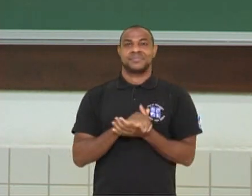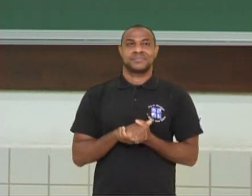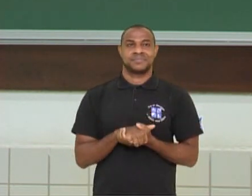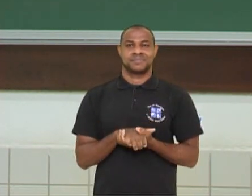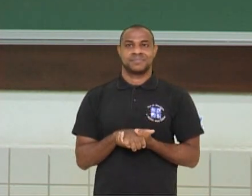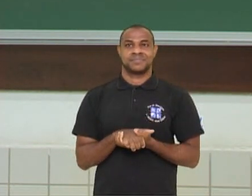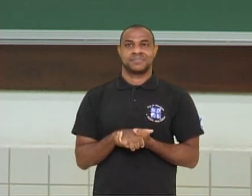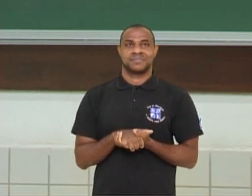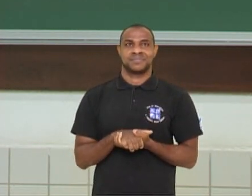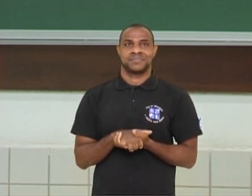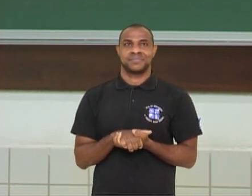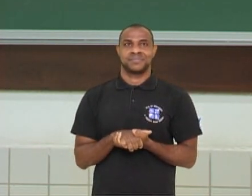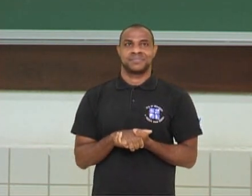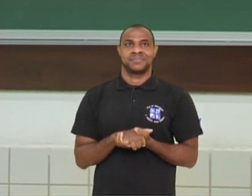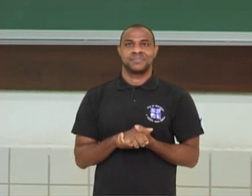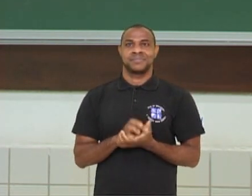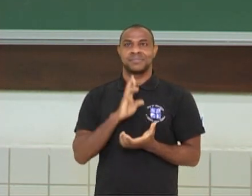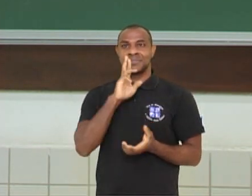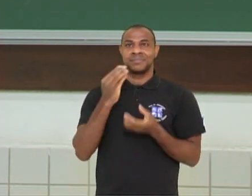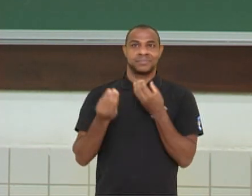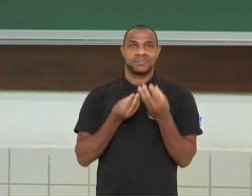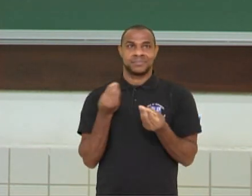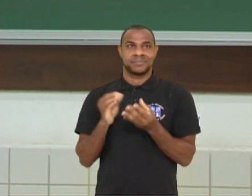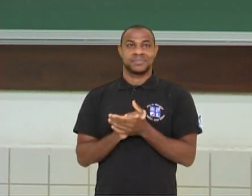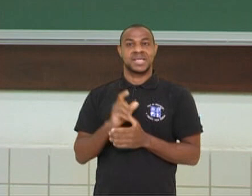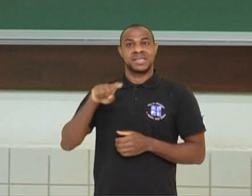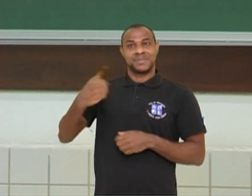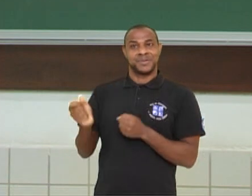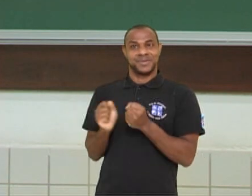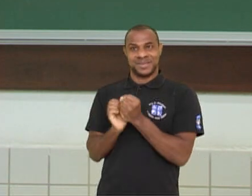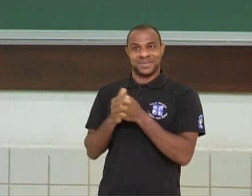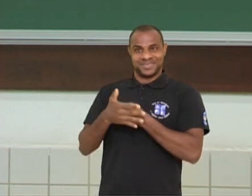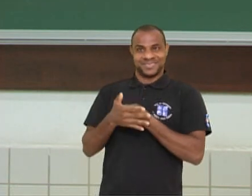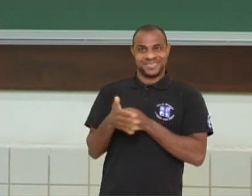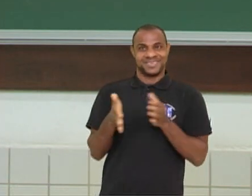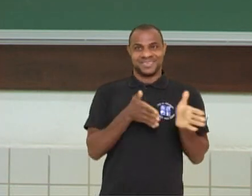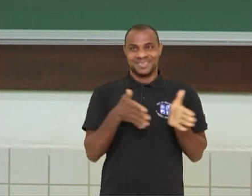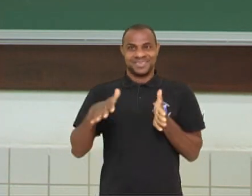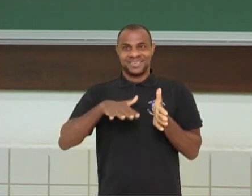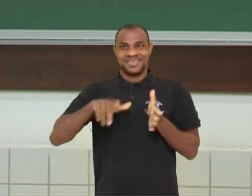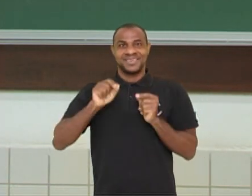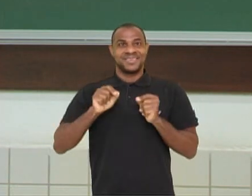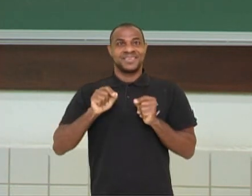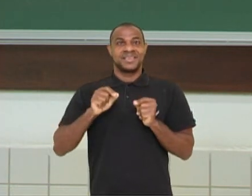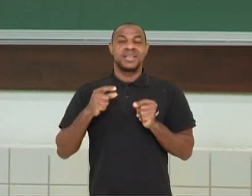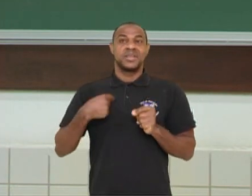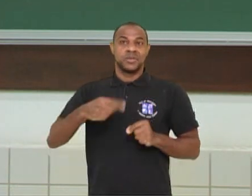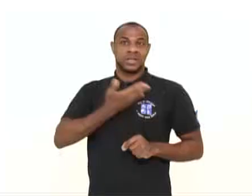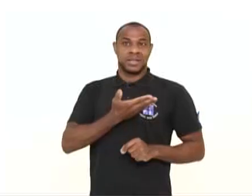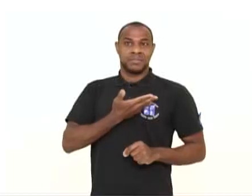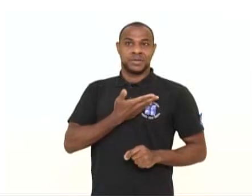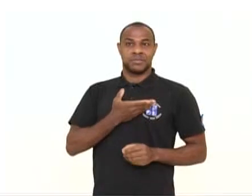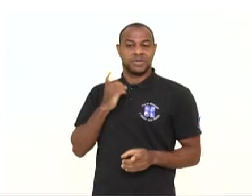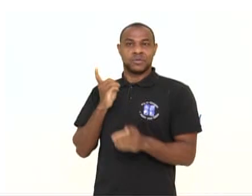will have a picnic. Então, depois da quarentena, meus amigos e eu faremos um piquenique.